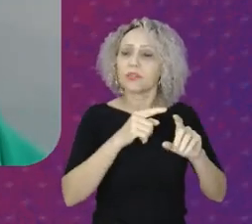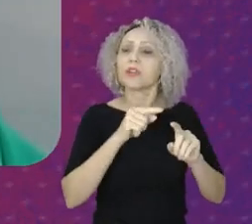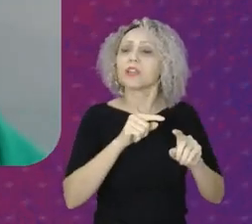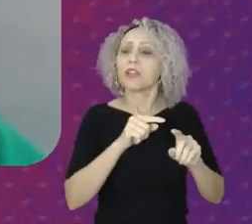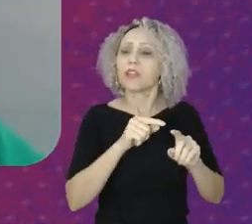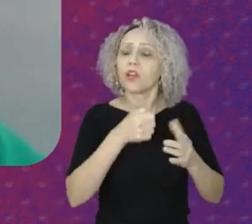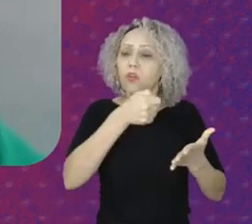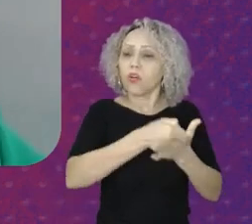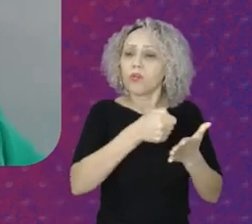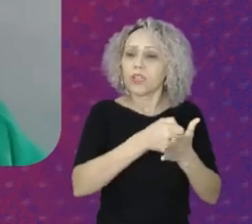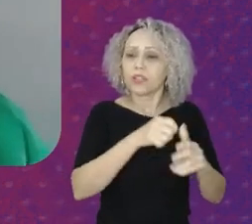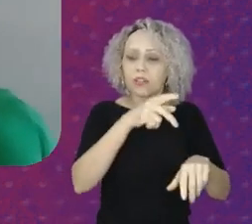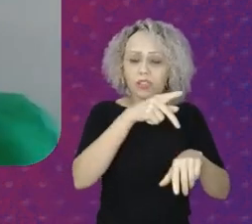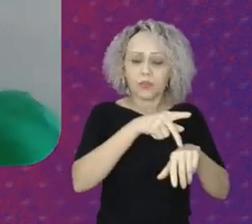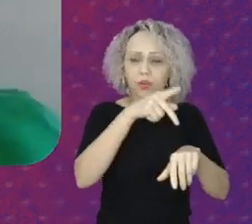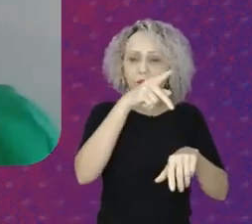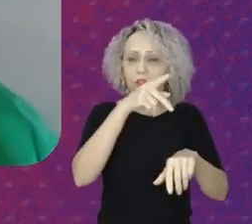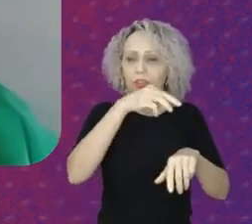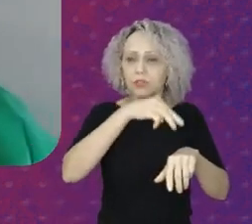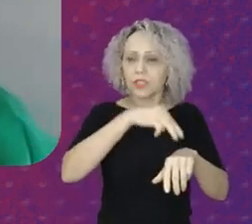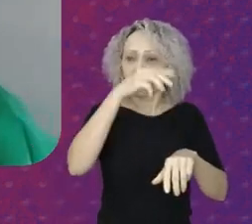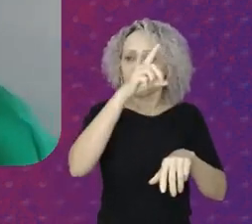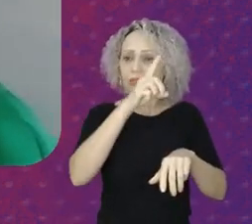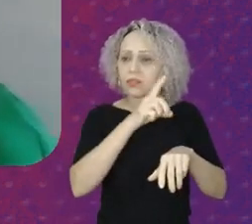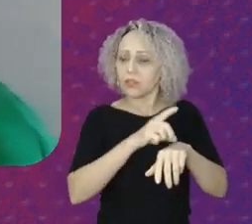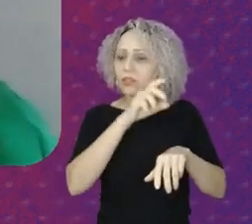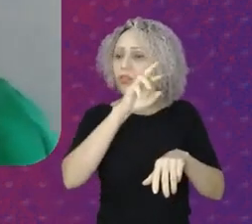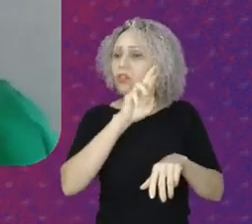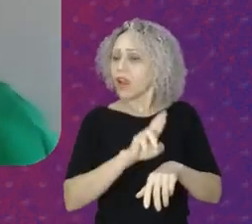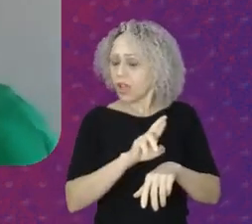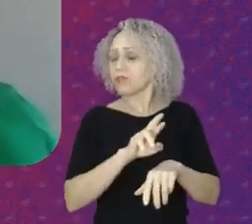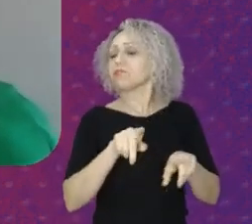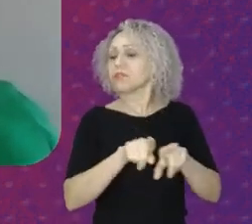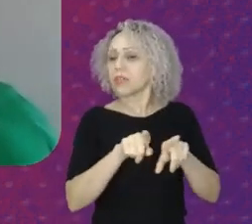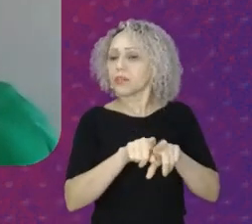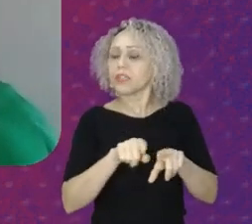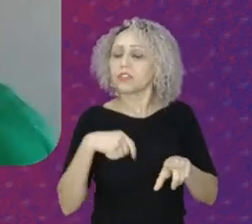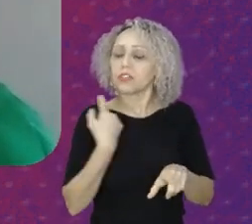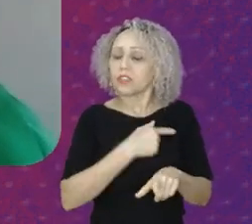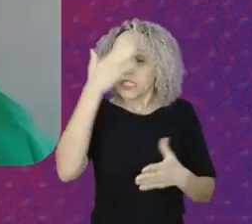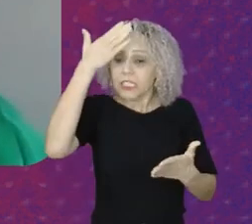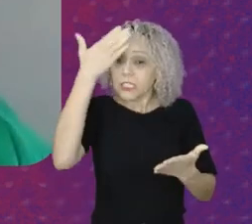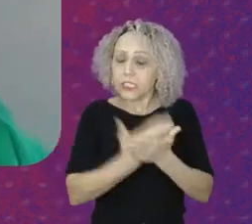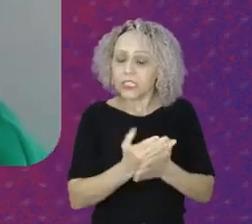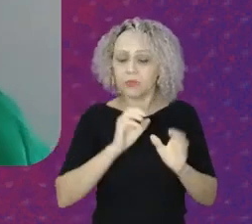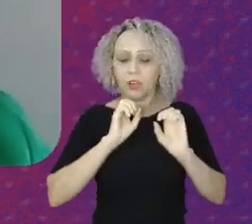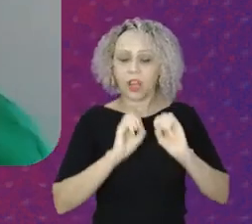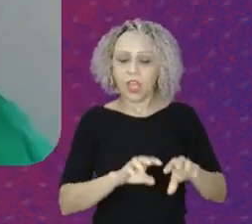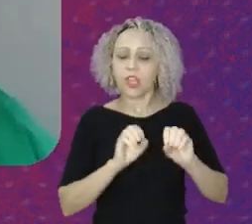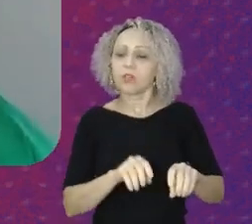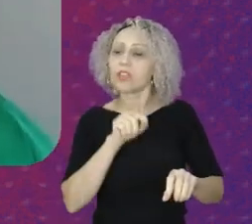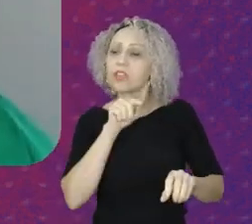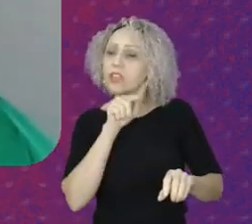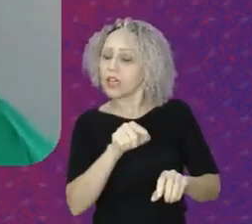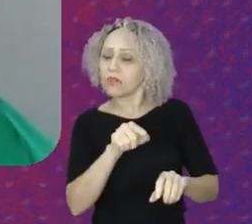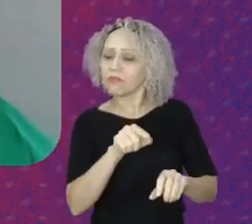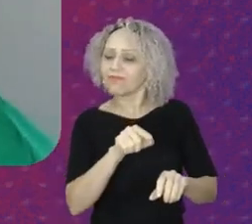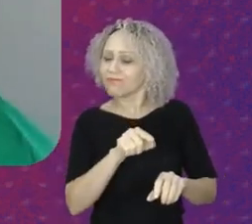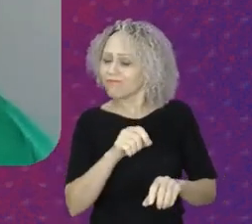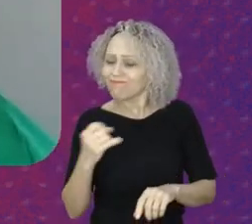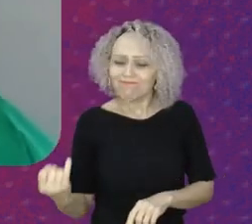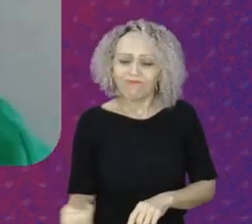na pós-graduação, no mestrado, no doutorado. Nós acreditamos muito na educação como uma grande chave para